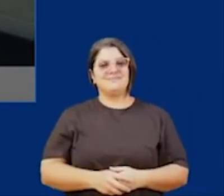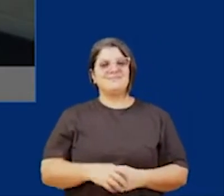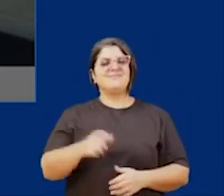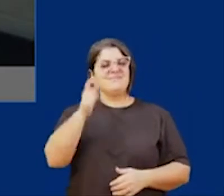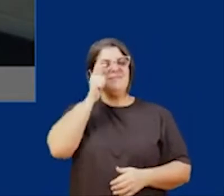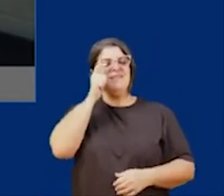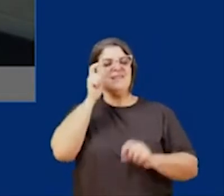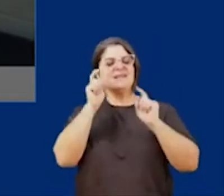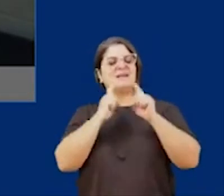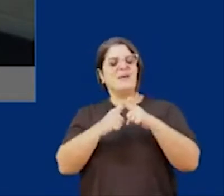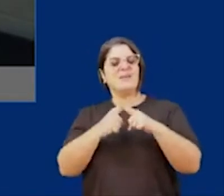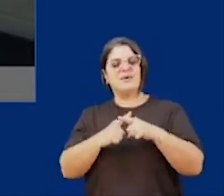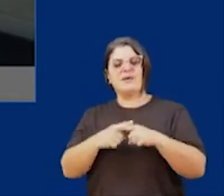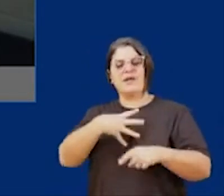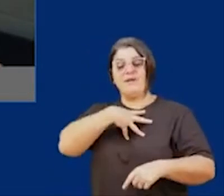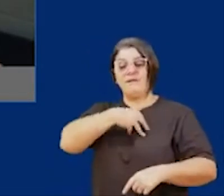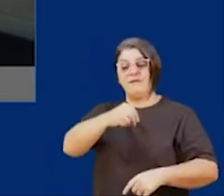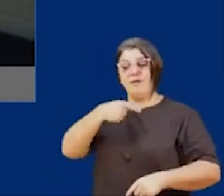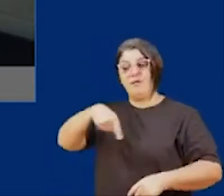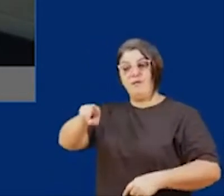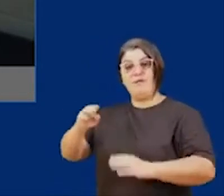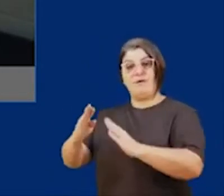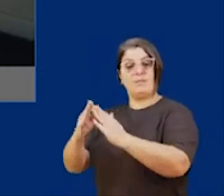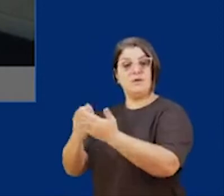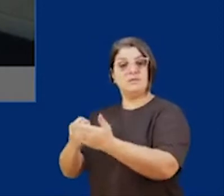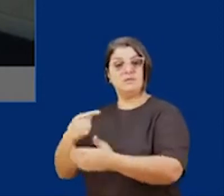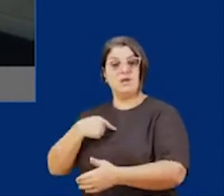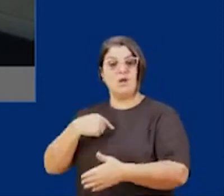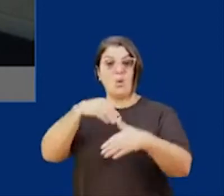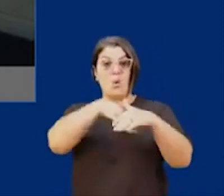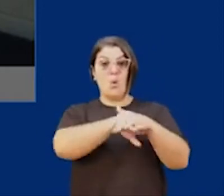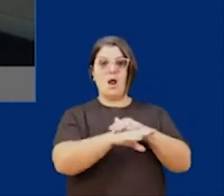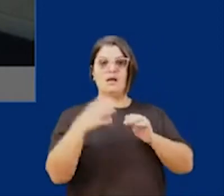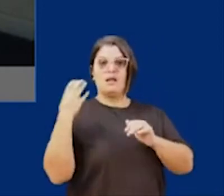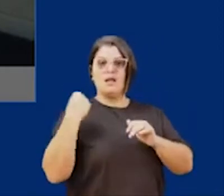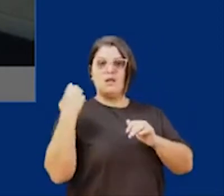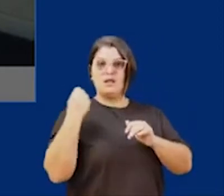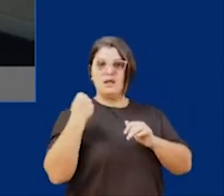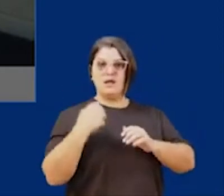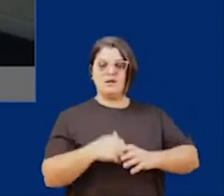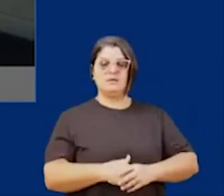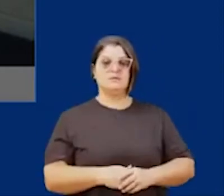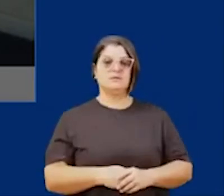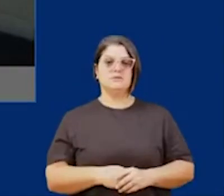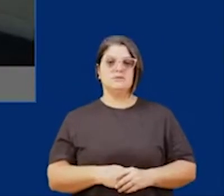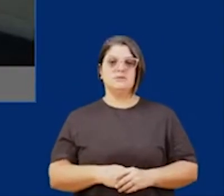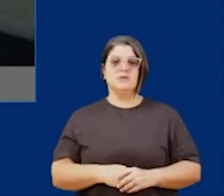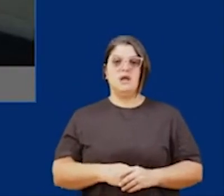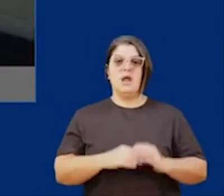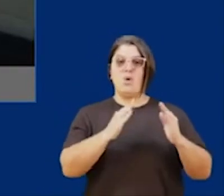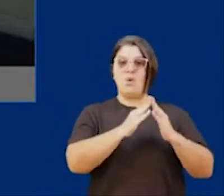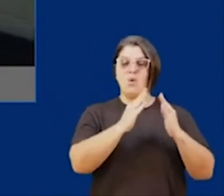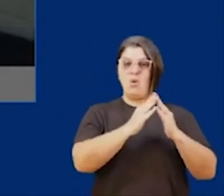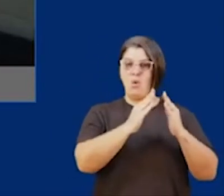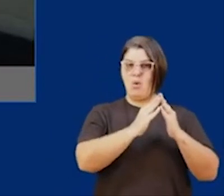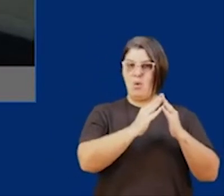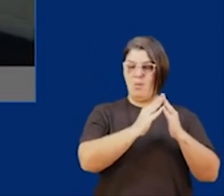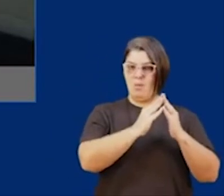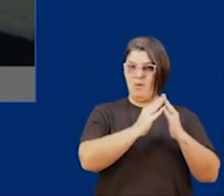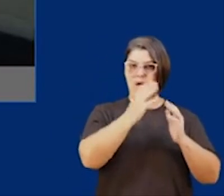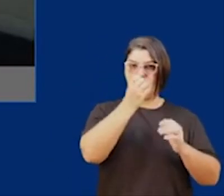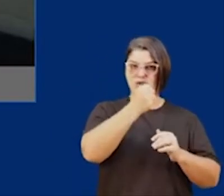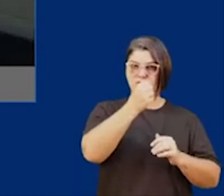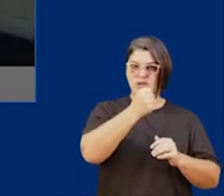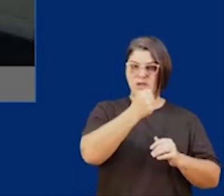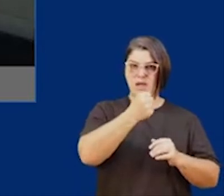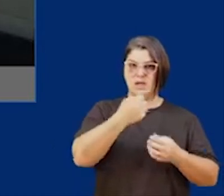escola, eu fiz o estoque do leite e com essa ajuda do banco de leite, eu doei leite os 6 meses. Então isso